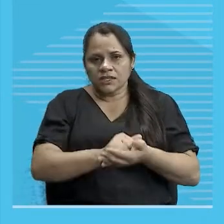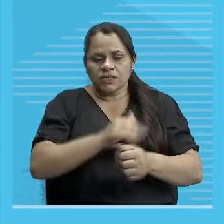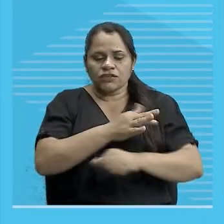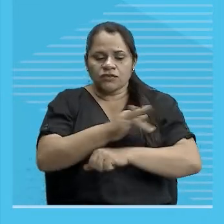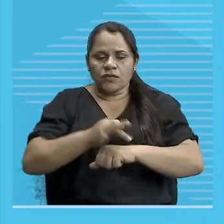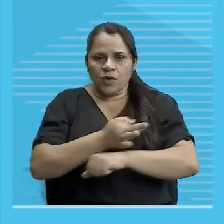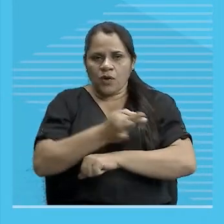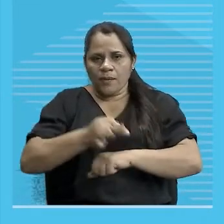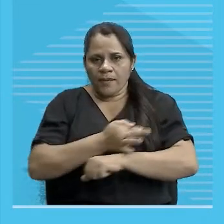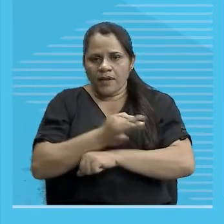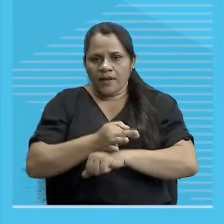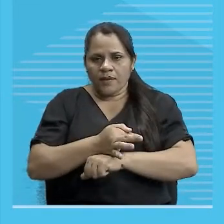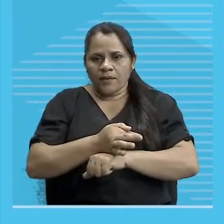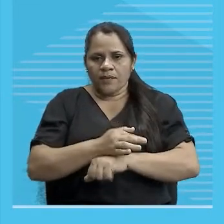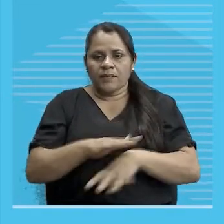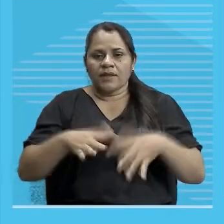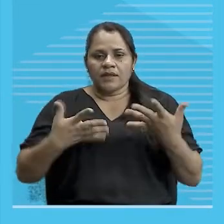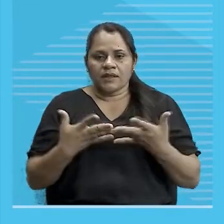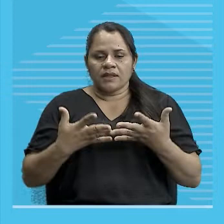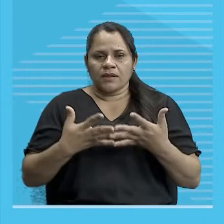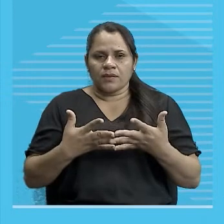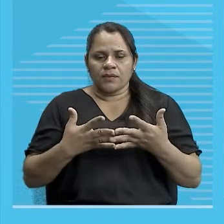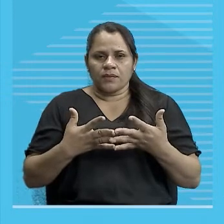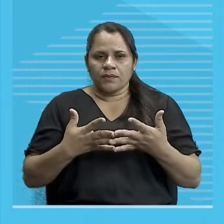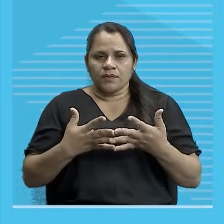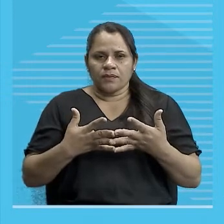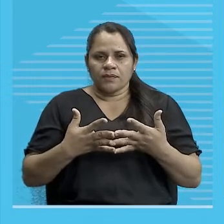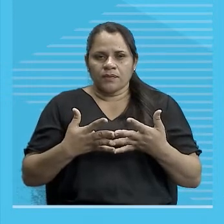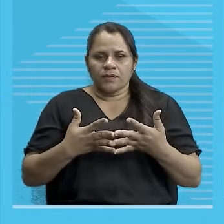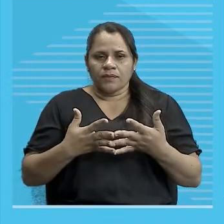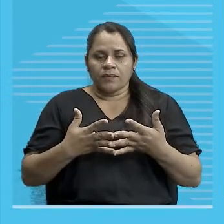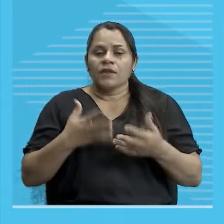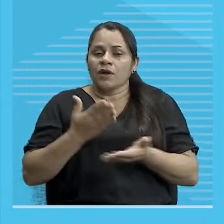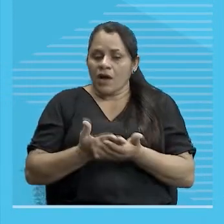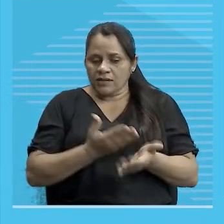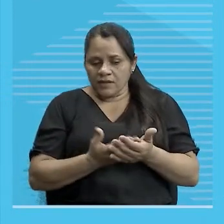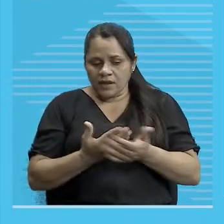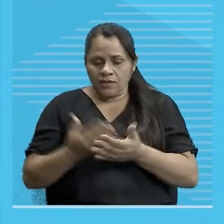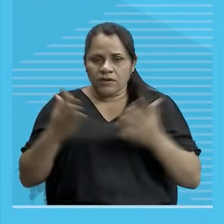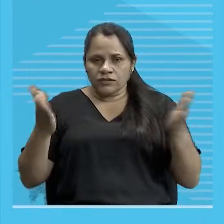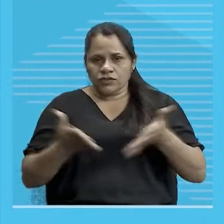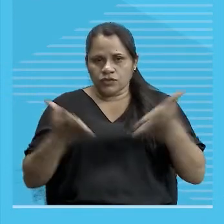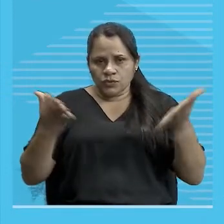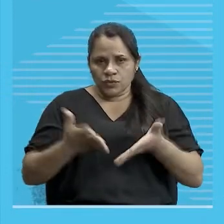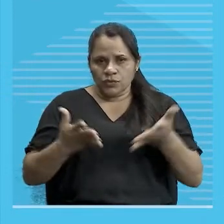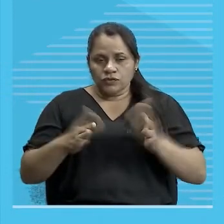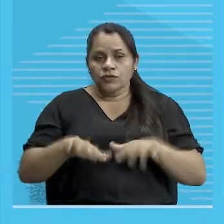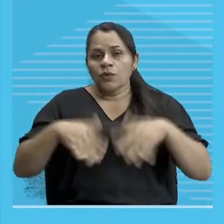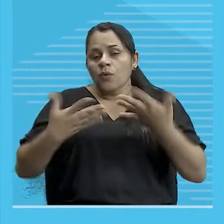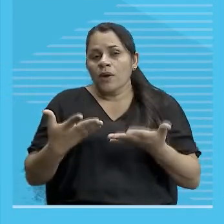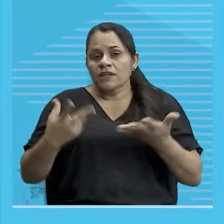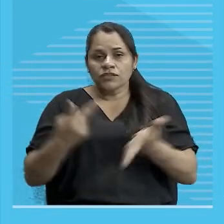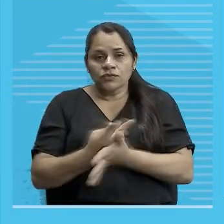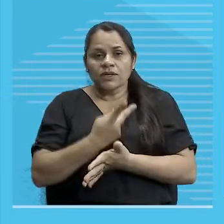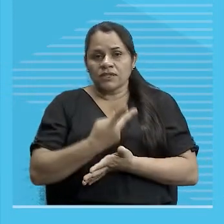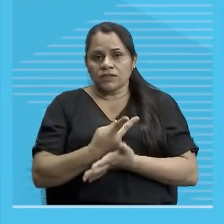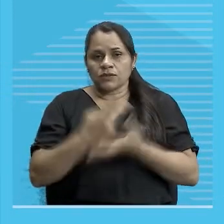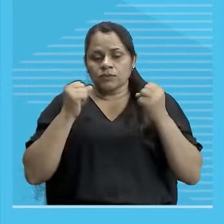isso. O que nós vamos ver ao longo dessas aulas de hoje é justamente em que situações